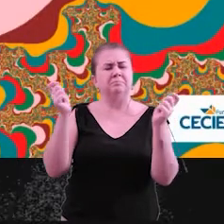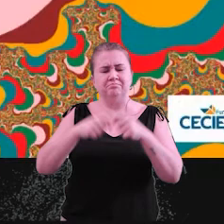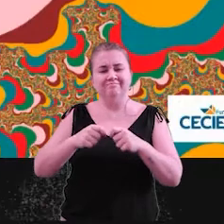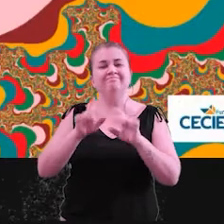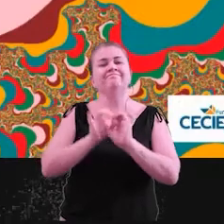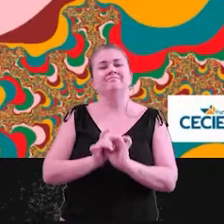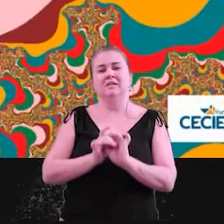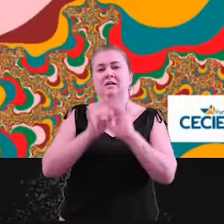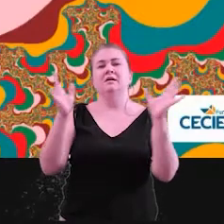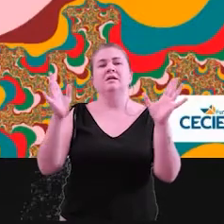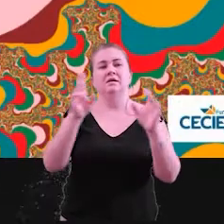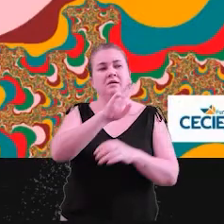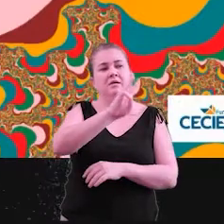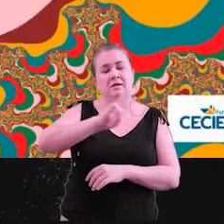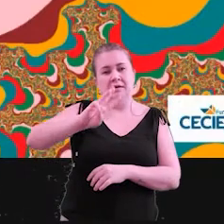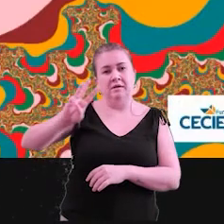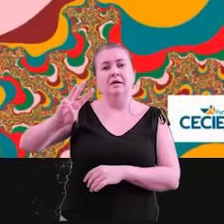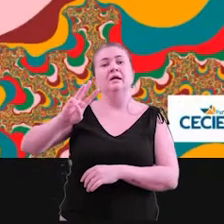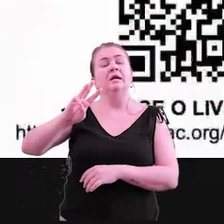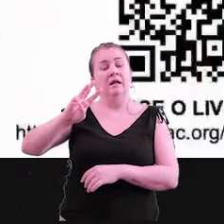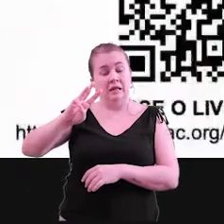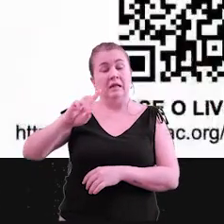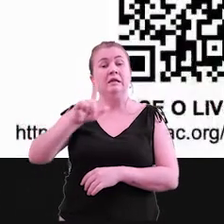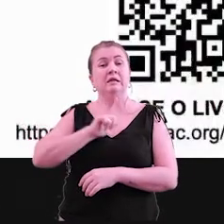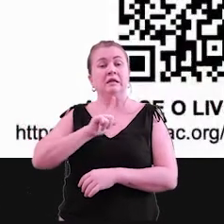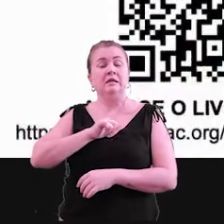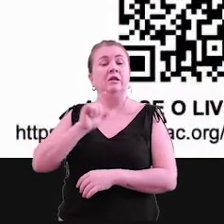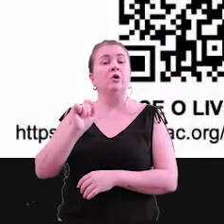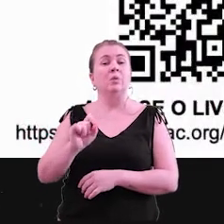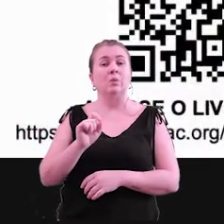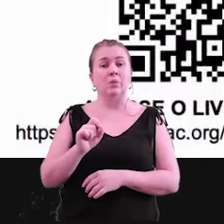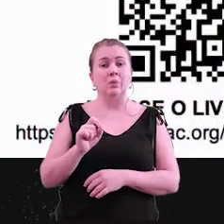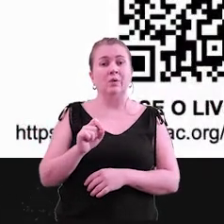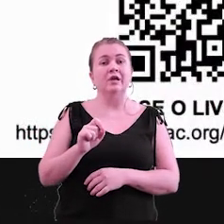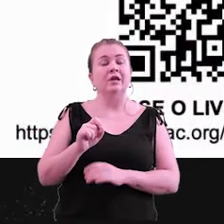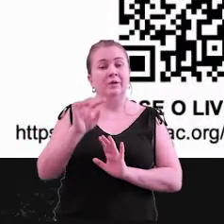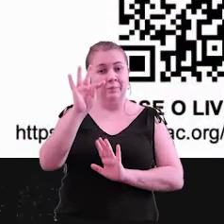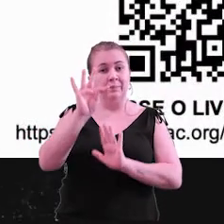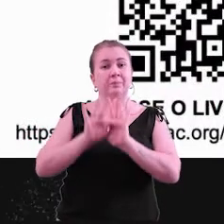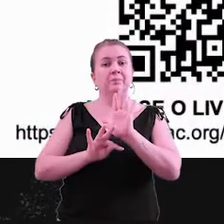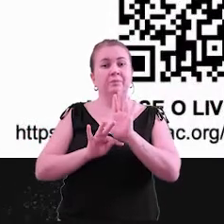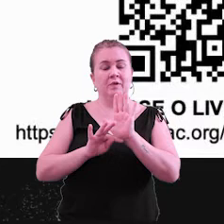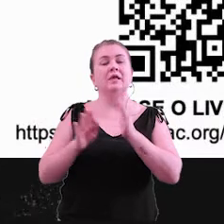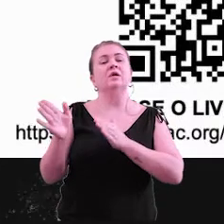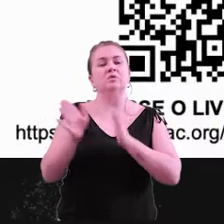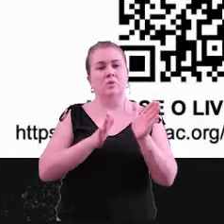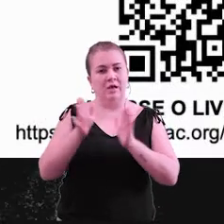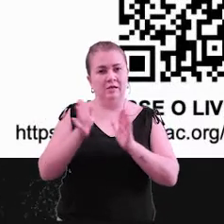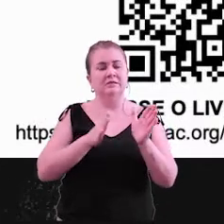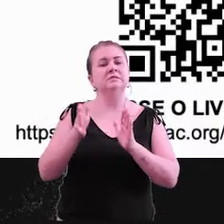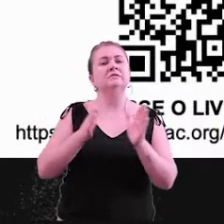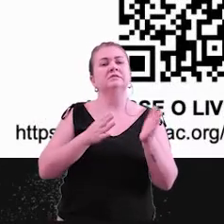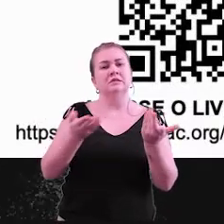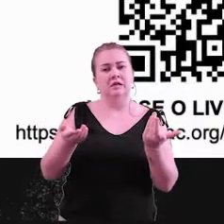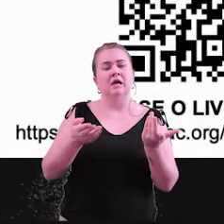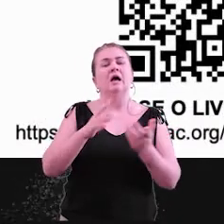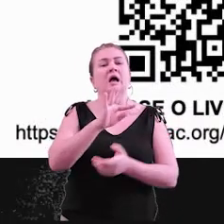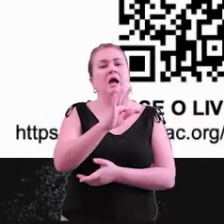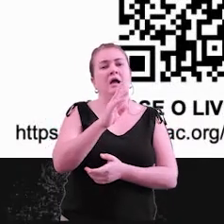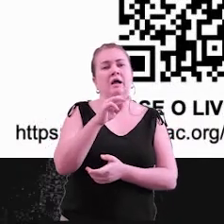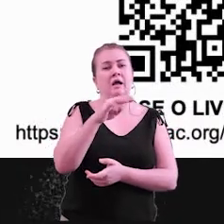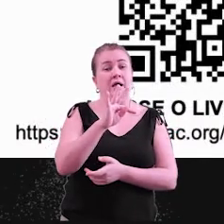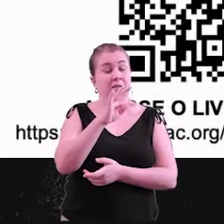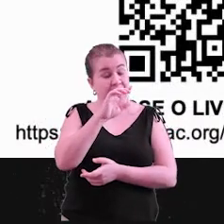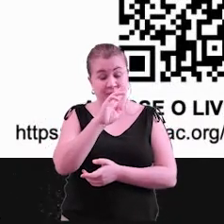tudo disponível no nosso site do Grupo da MCCAC e com o texto acessível, tanto em HTML